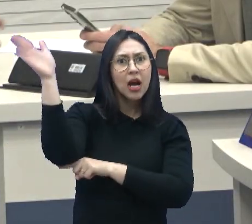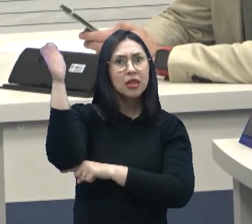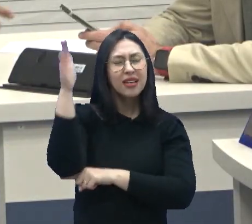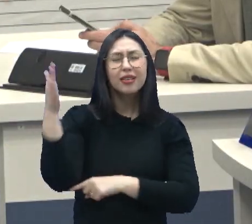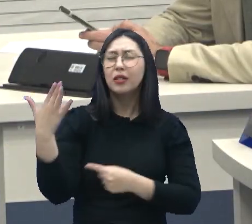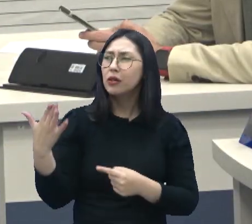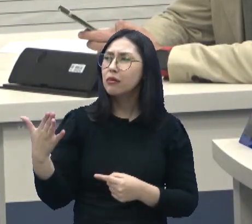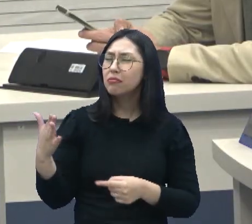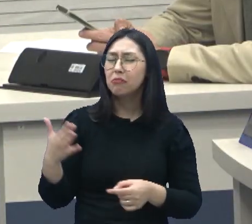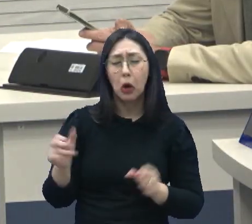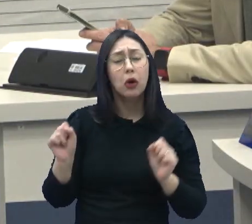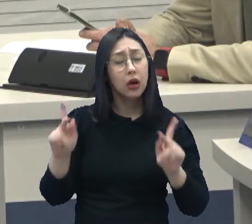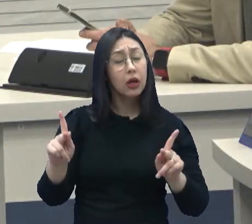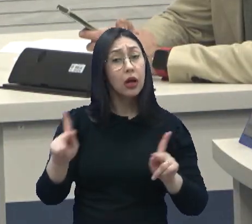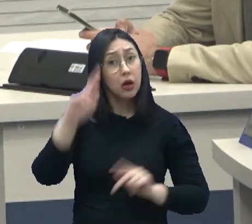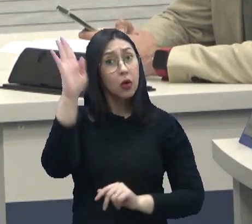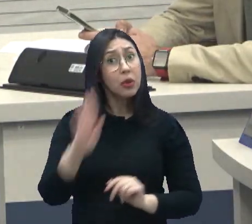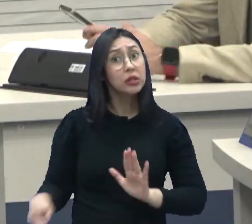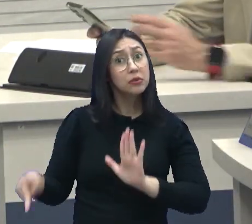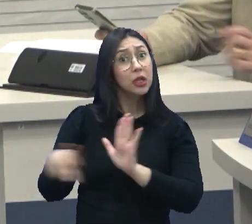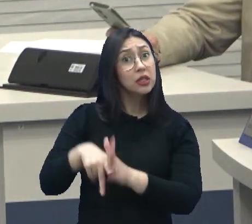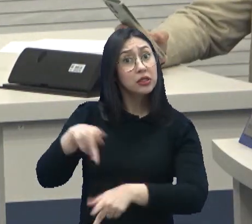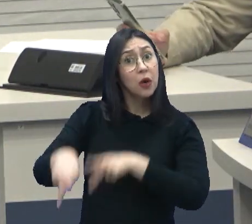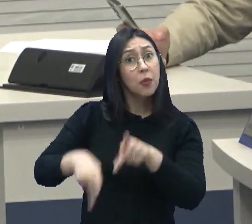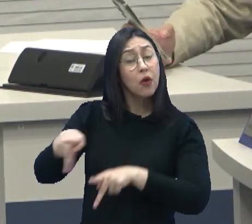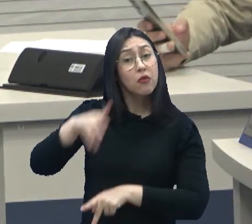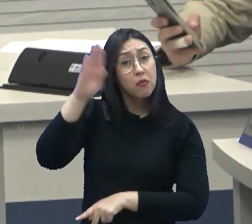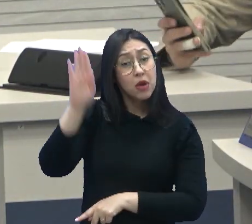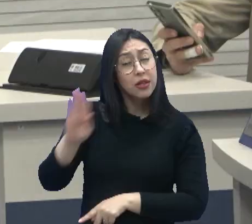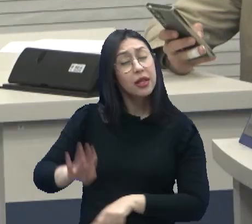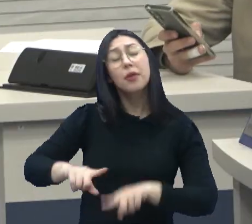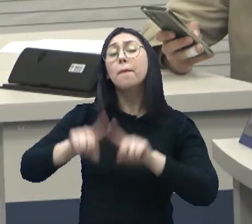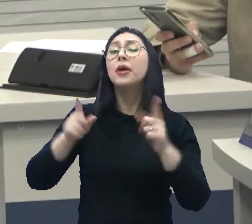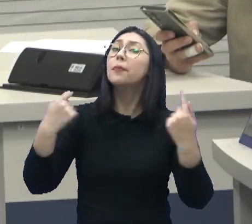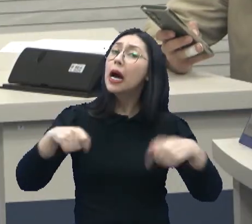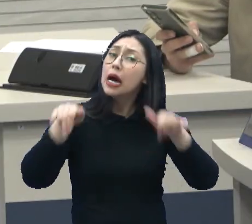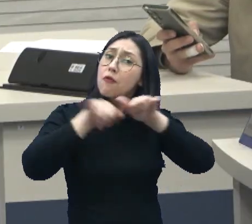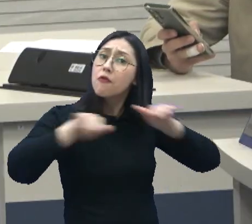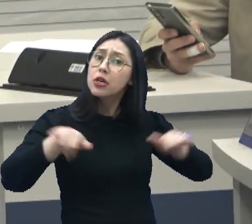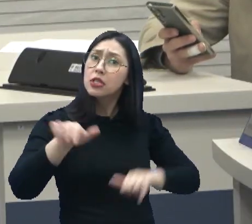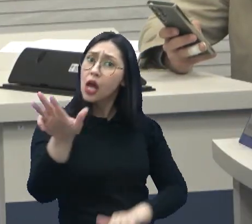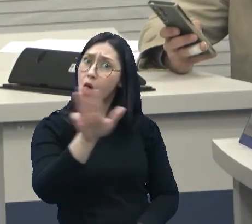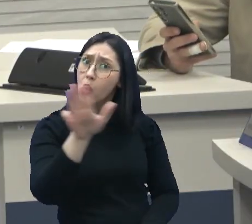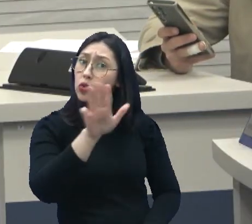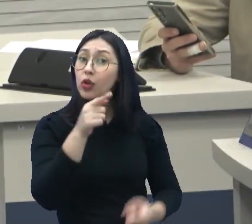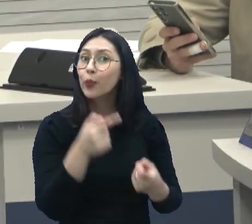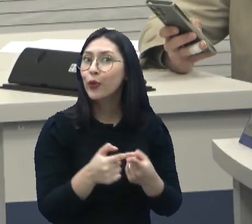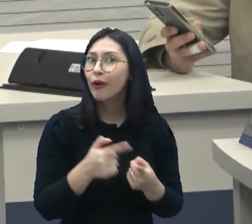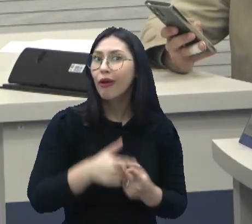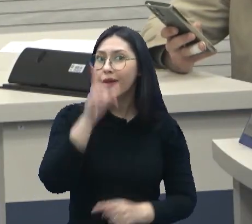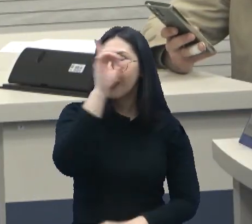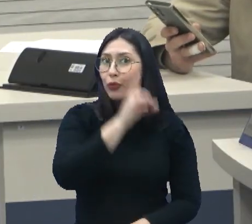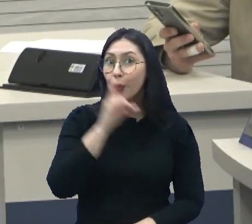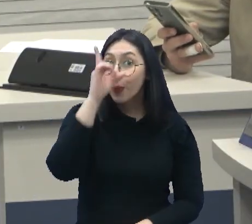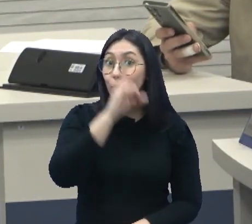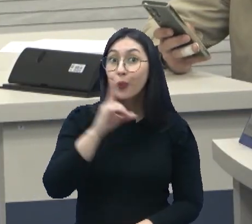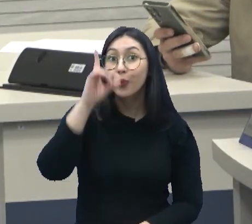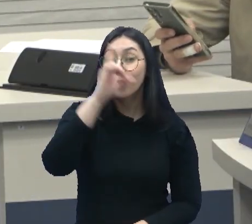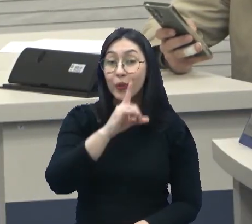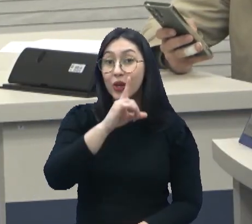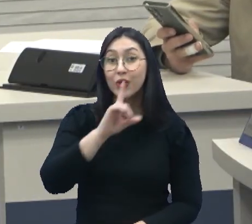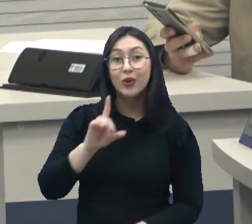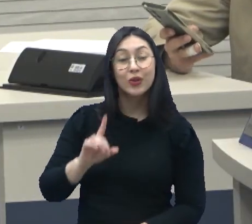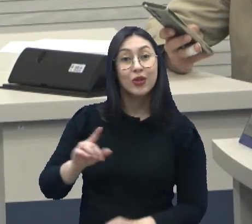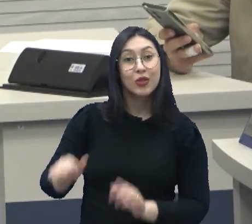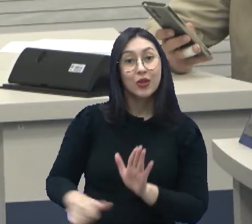que a vereadora mande esse recado para o presidente Lula, porque o presidente Lula, neste domingo, no 17º Encontro